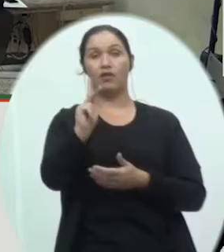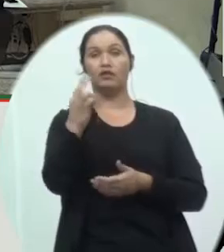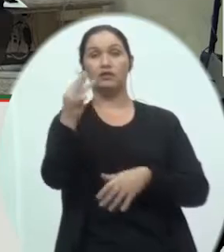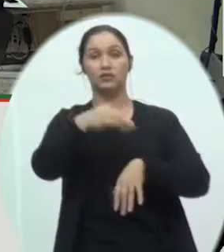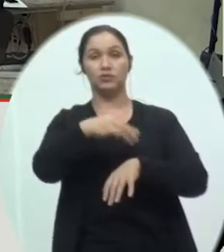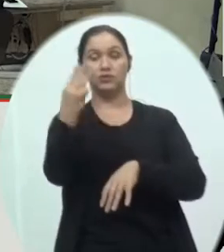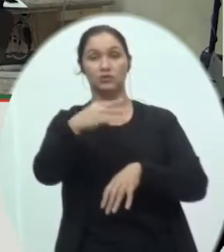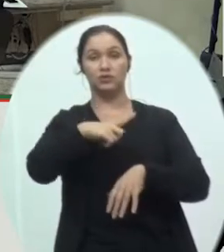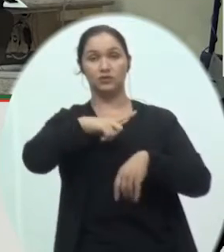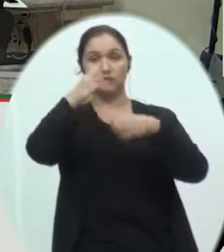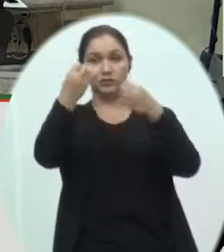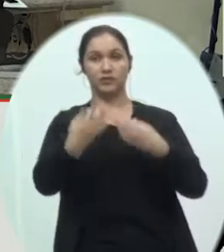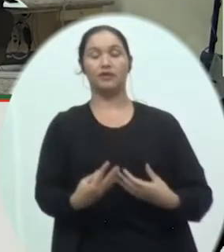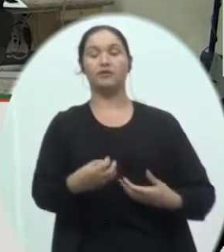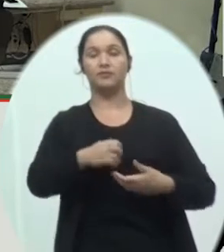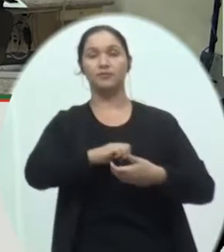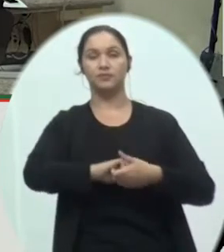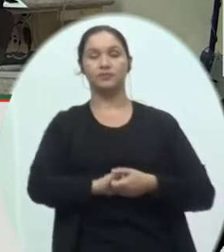3 minutos e 30.